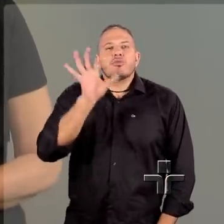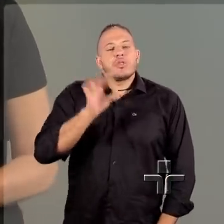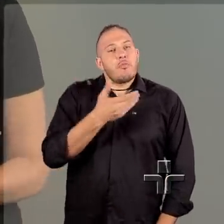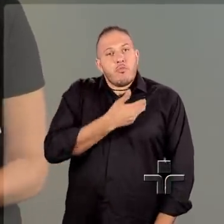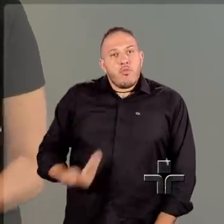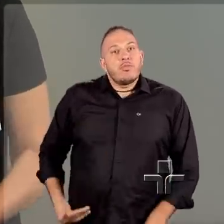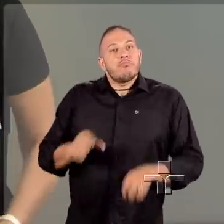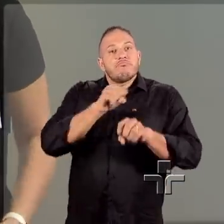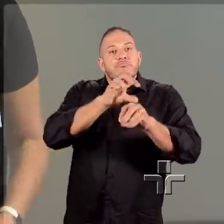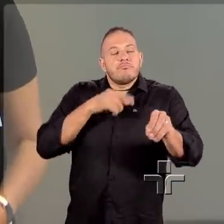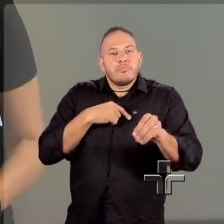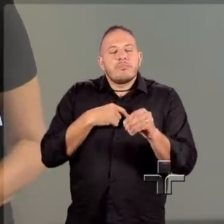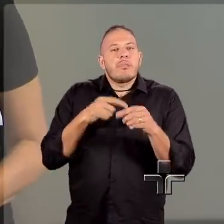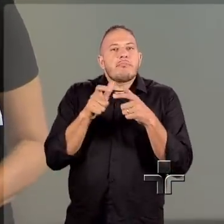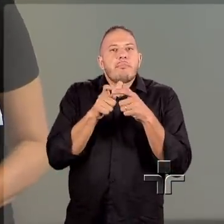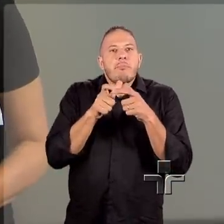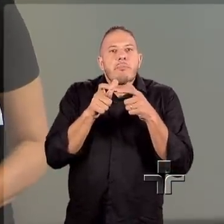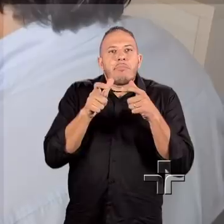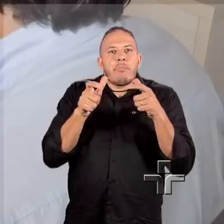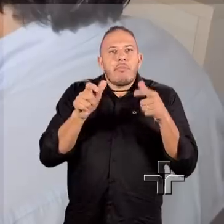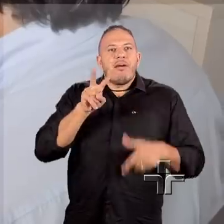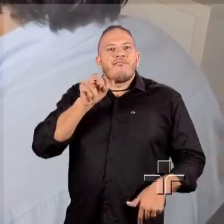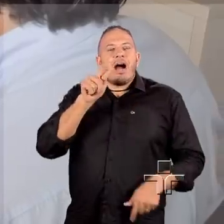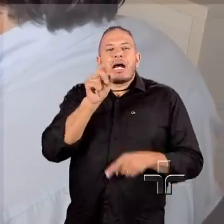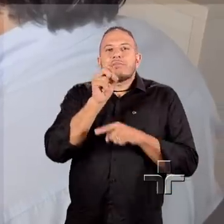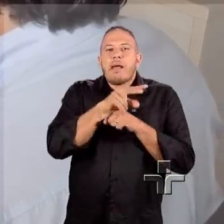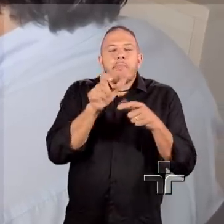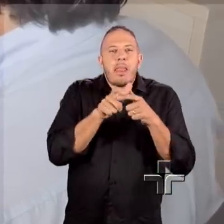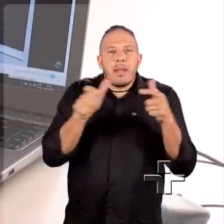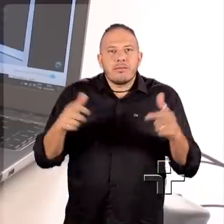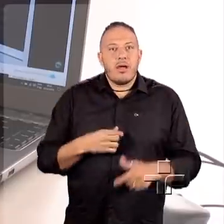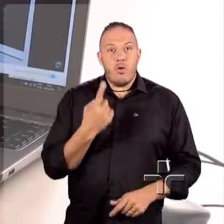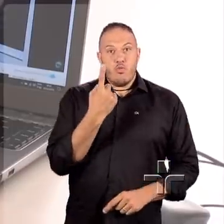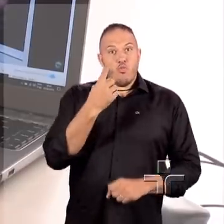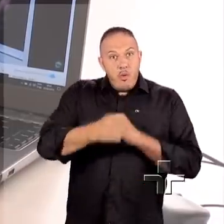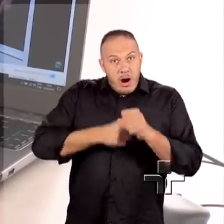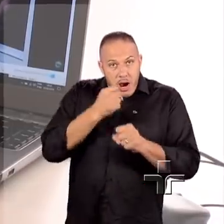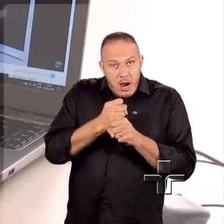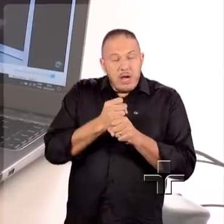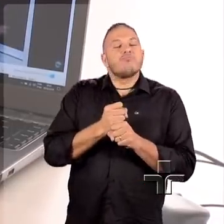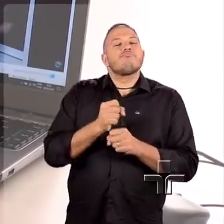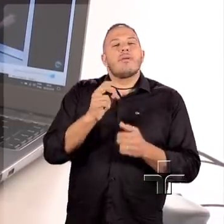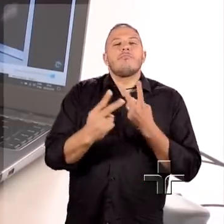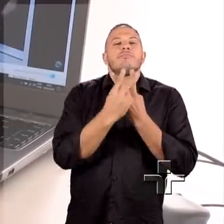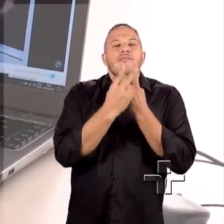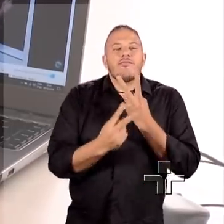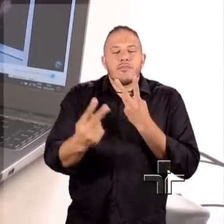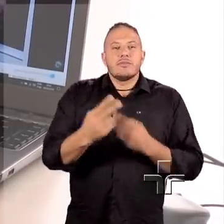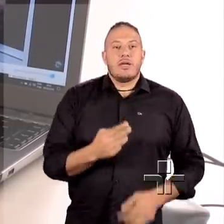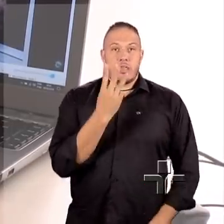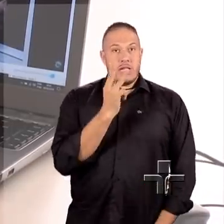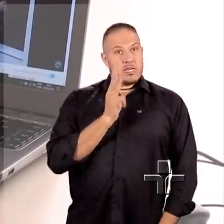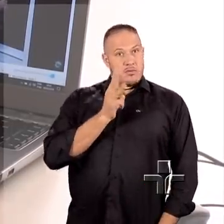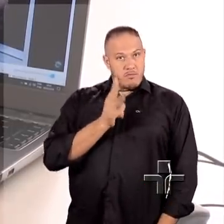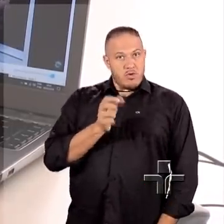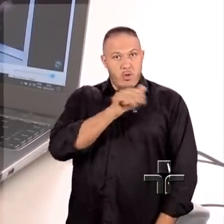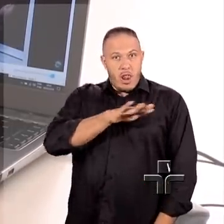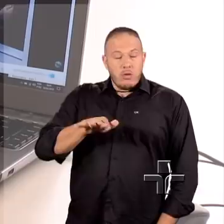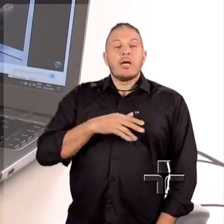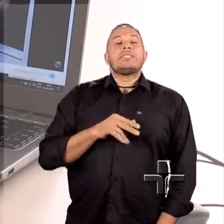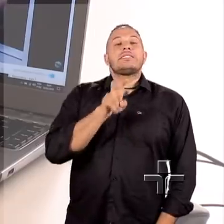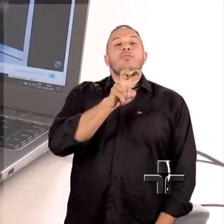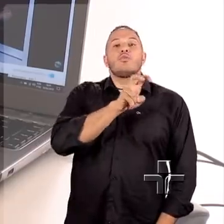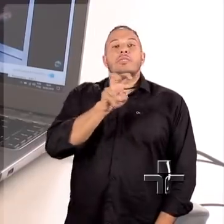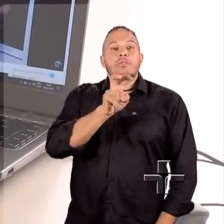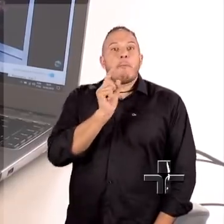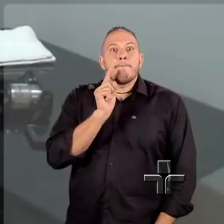distância, aumentou o número de vagas. Em 12 meses, a universidade passou de 3 mil para